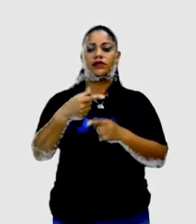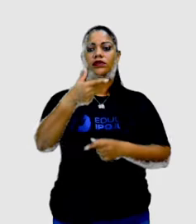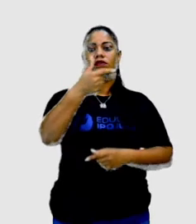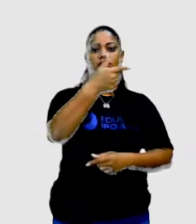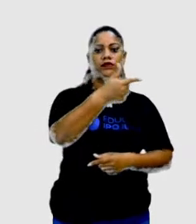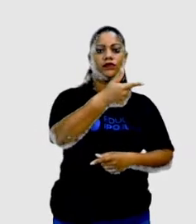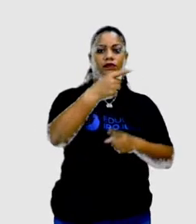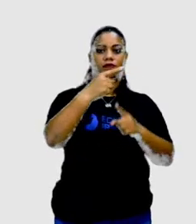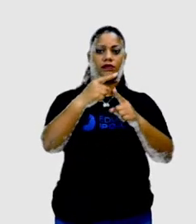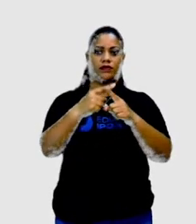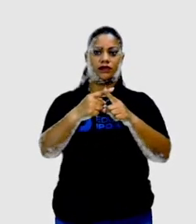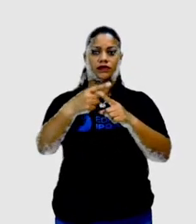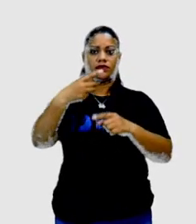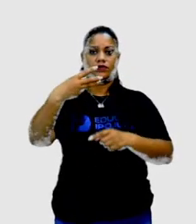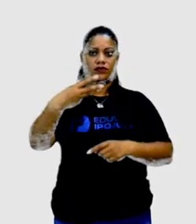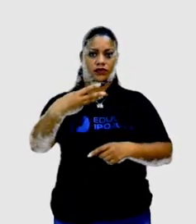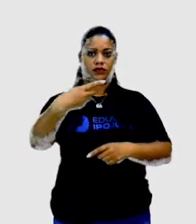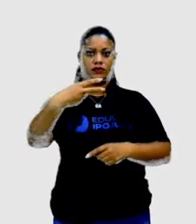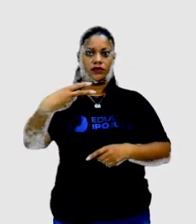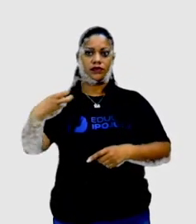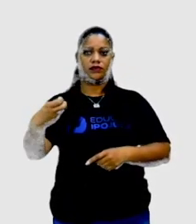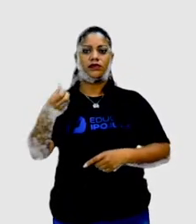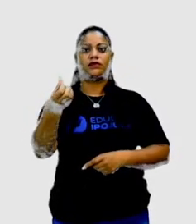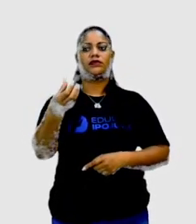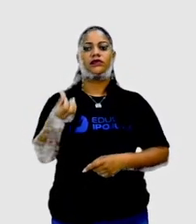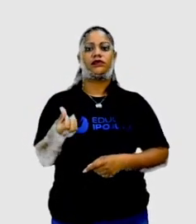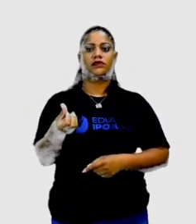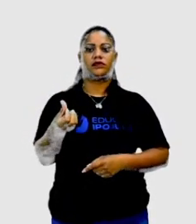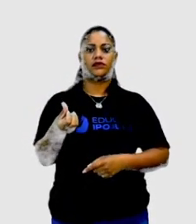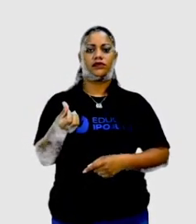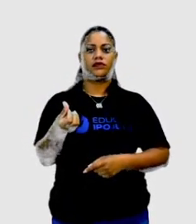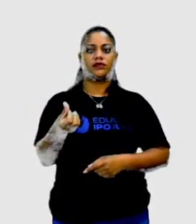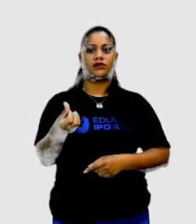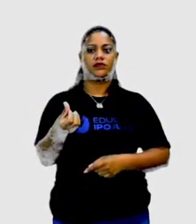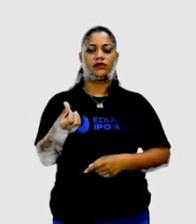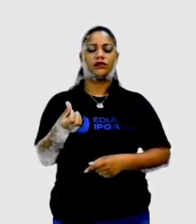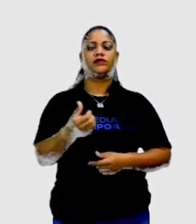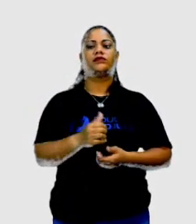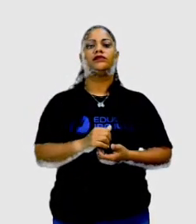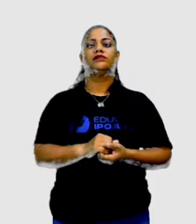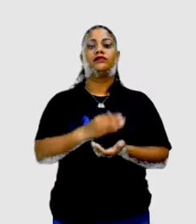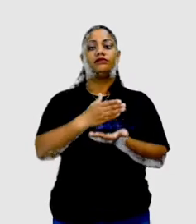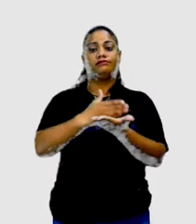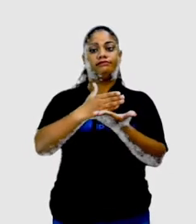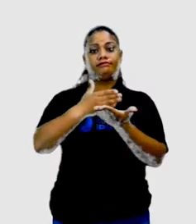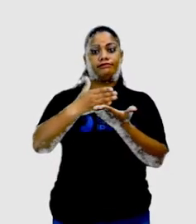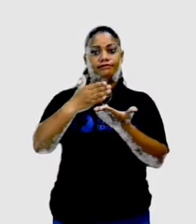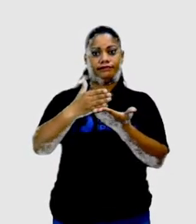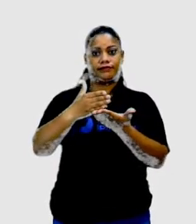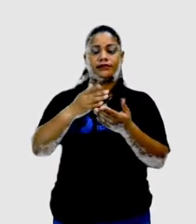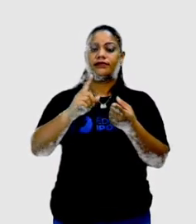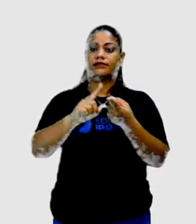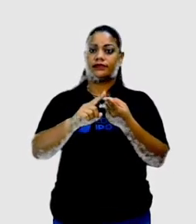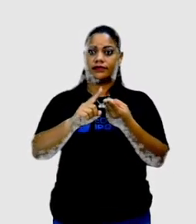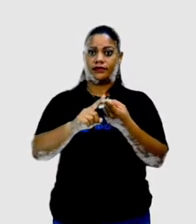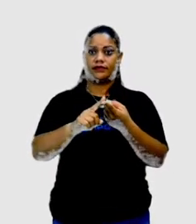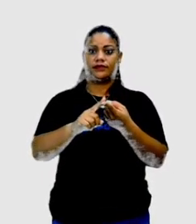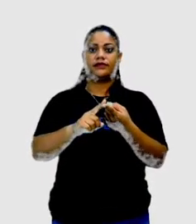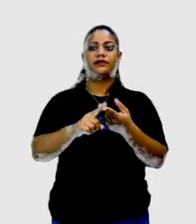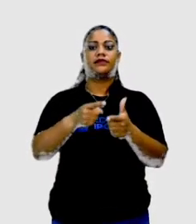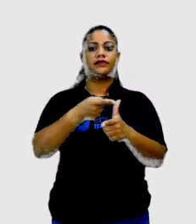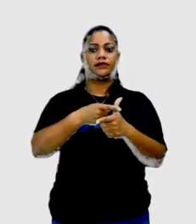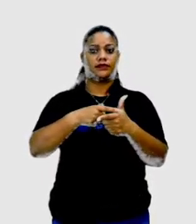2 vezes 3 dá 6. Se eu posso dividir por todas as parcelas, nós também podemos dividir